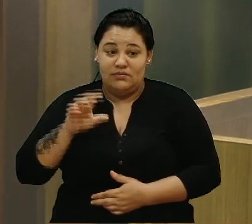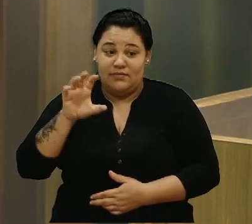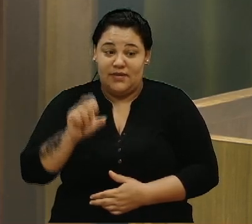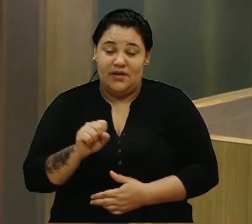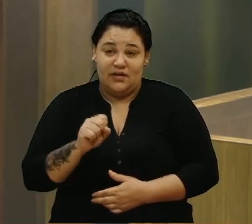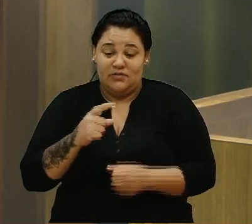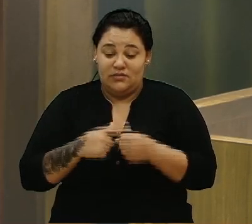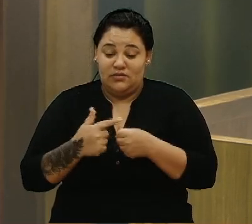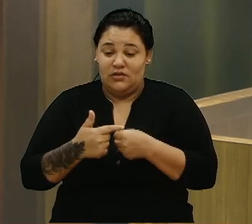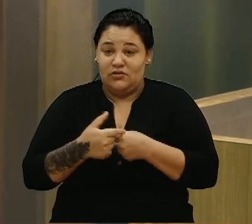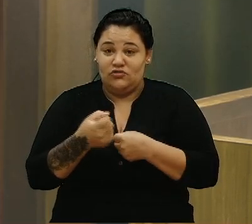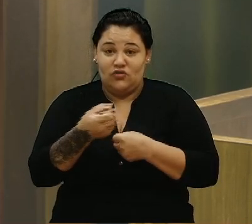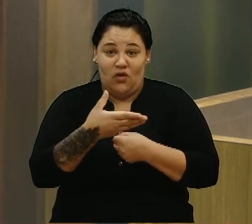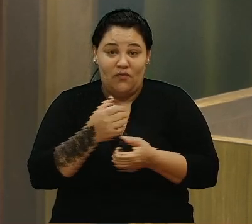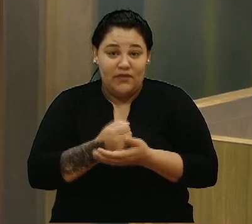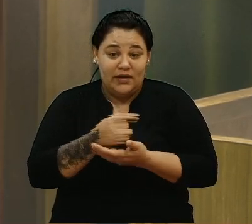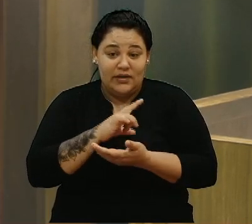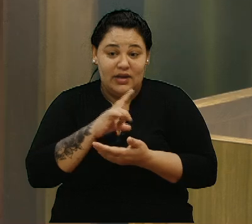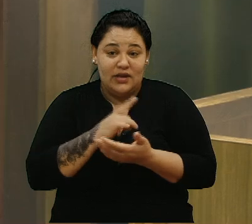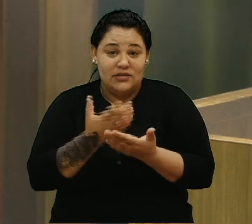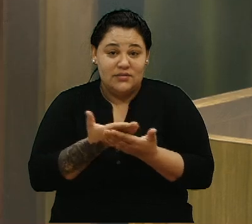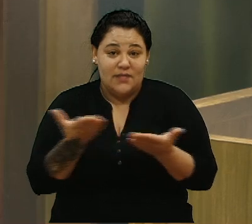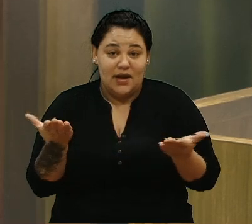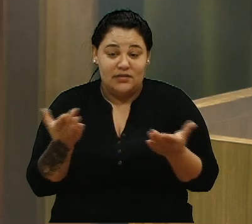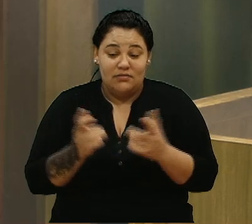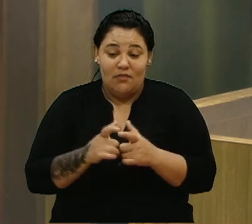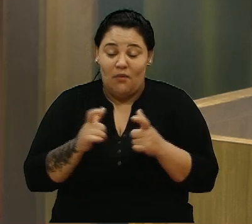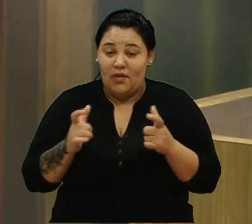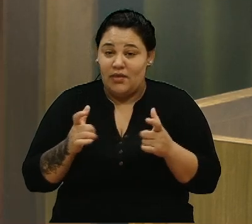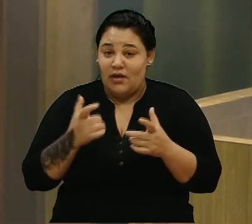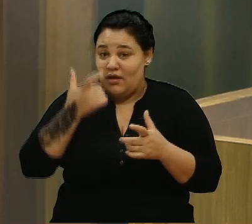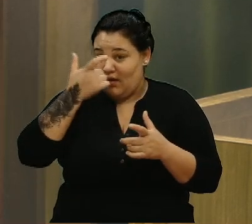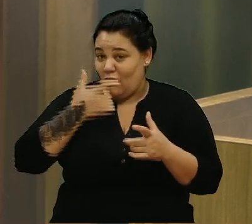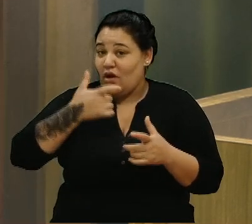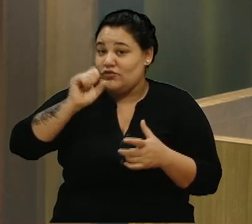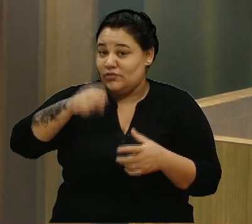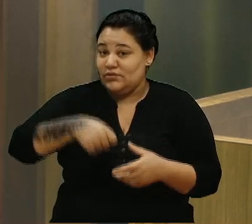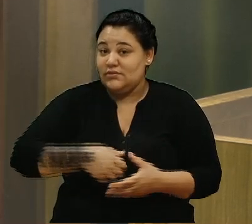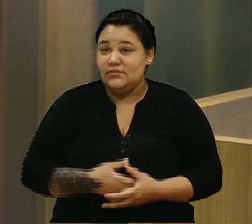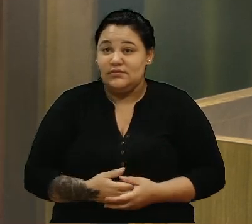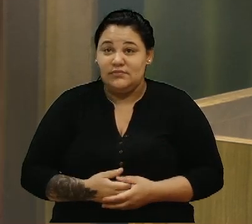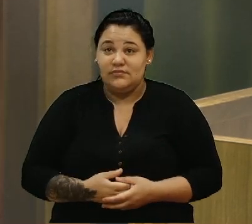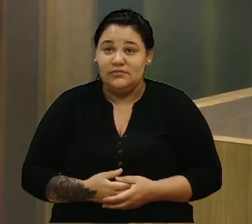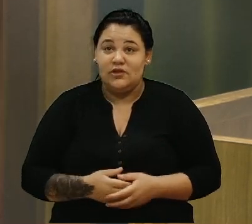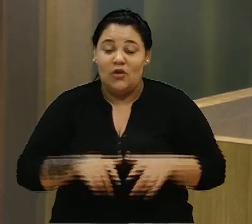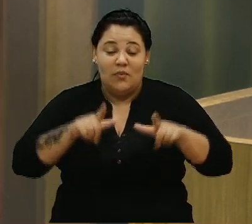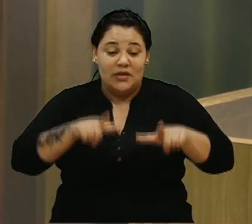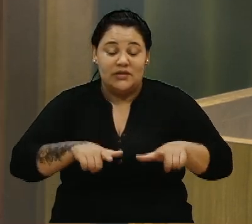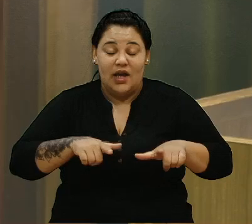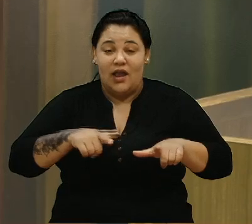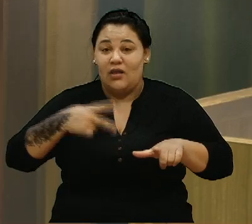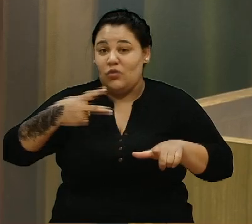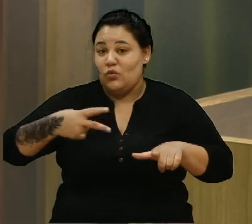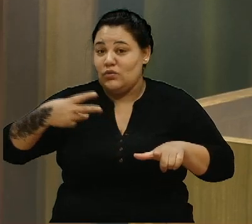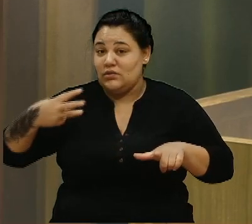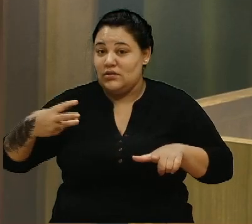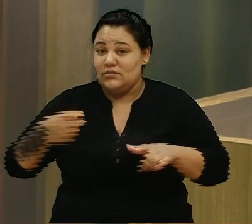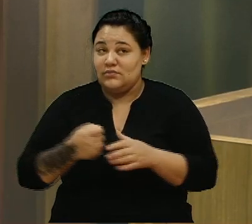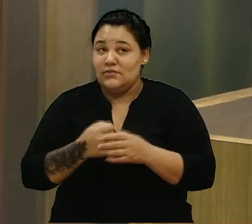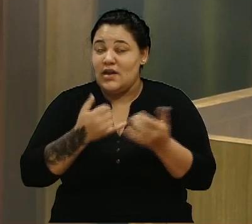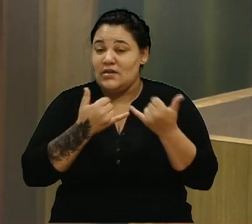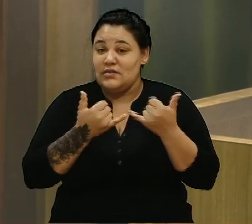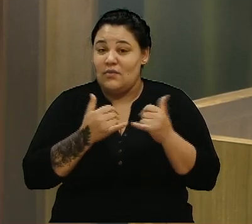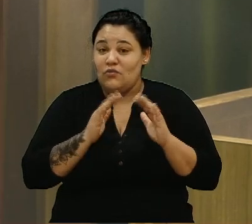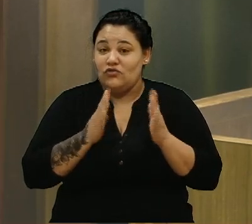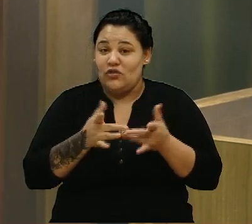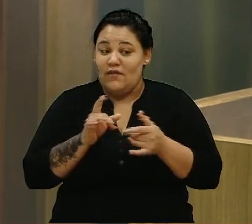Cidade Nova? Tem espaço para ampliar? Eu acho que tem. Uma sala, 2, 3. A exemplo do que foi